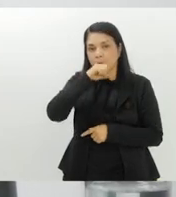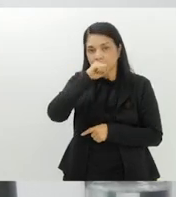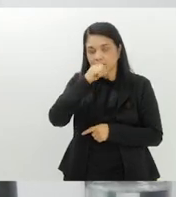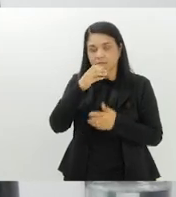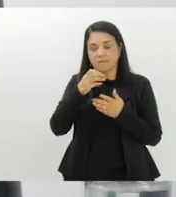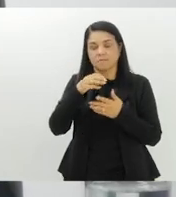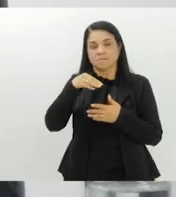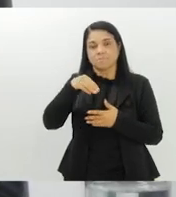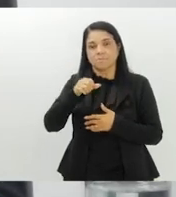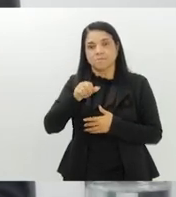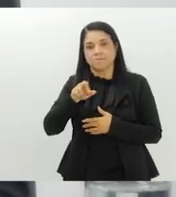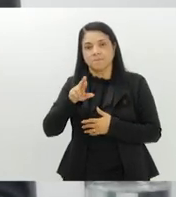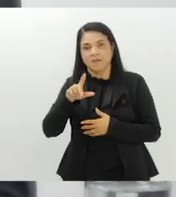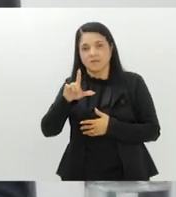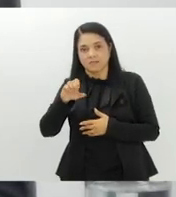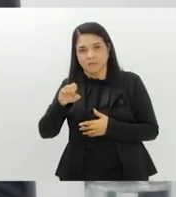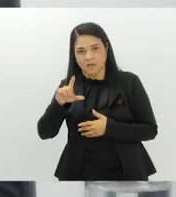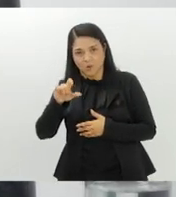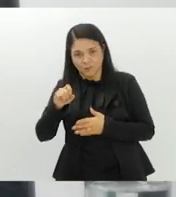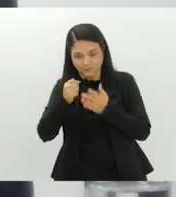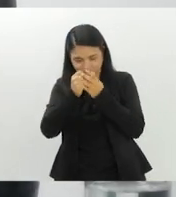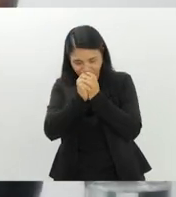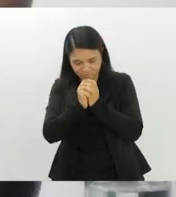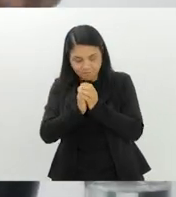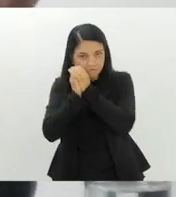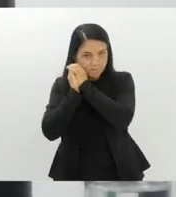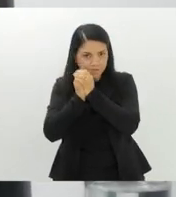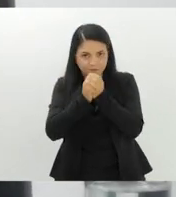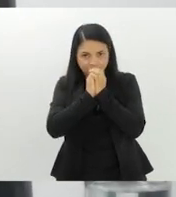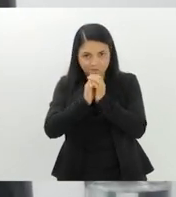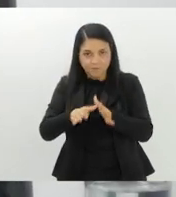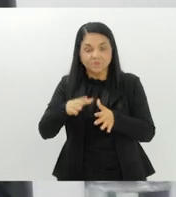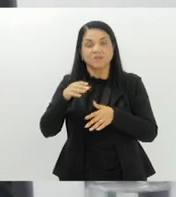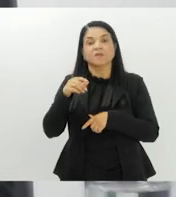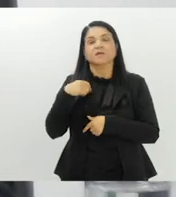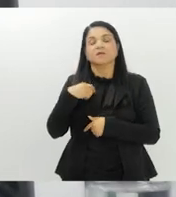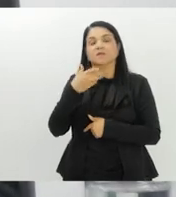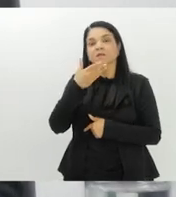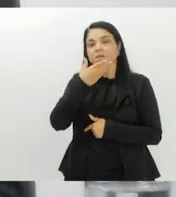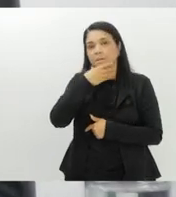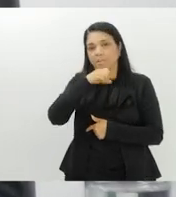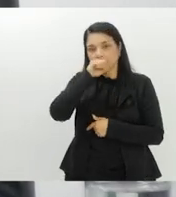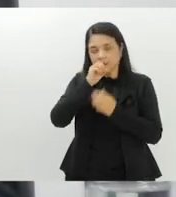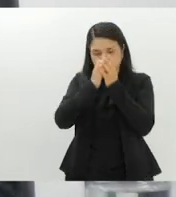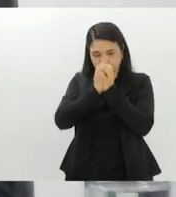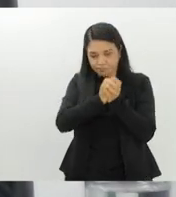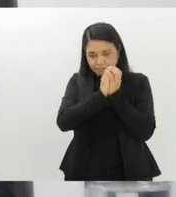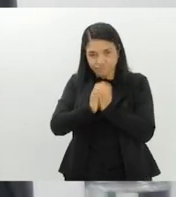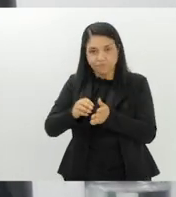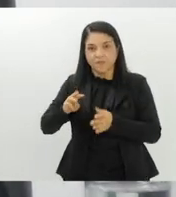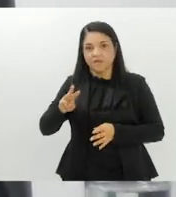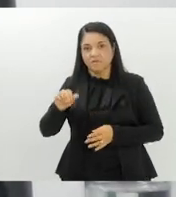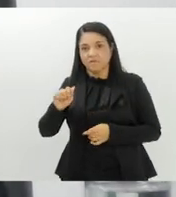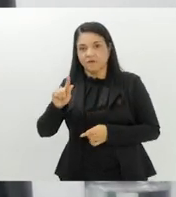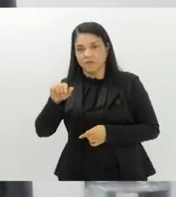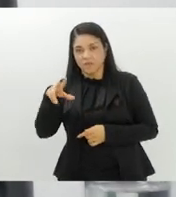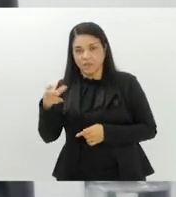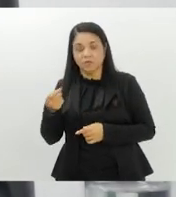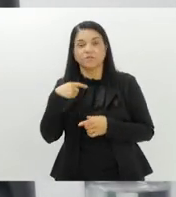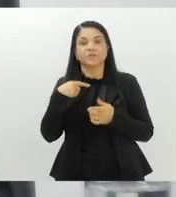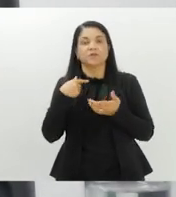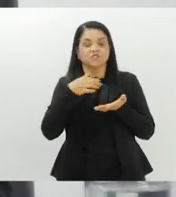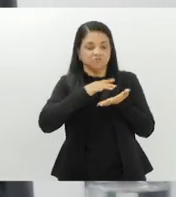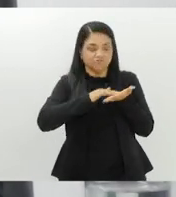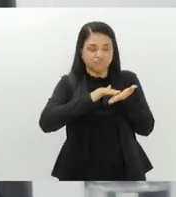pelo pai Vaguinho para fazer, né, transcrever. Na realidade, a gente não faz, a gente